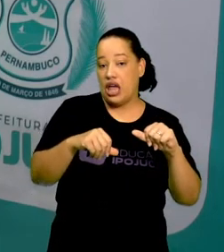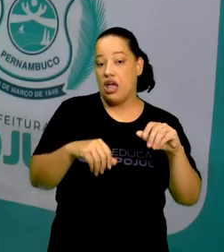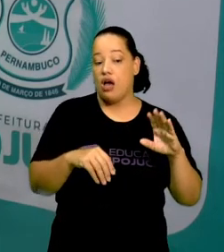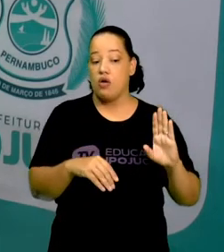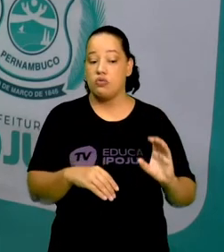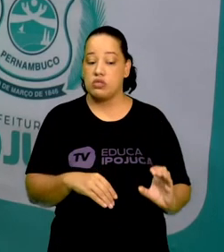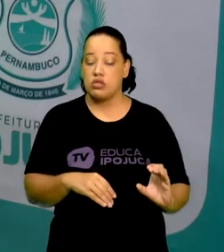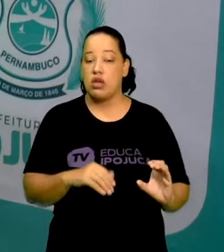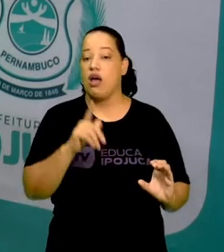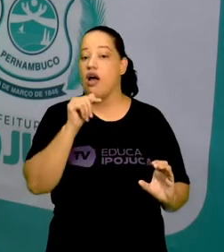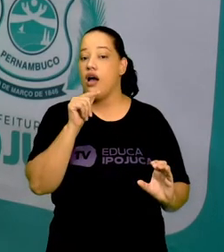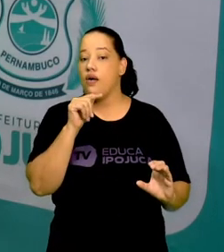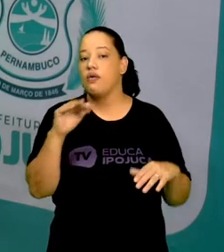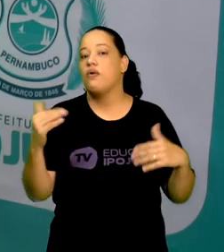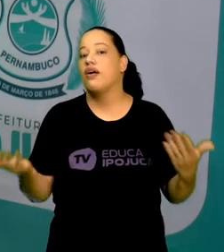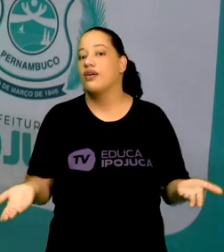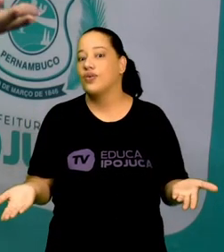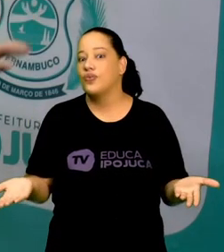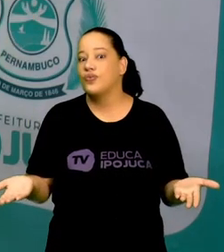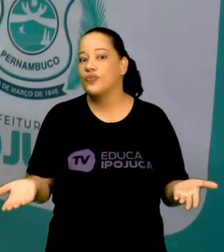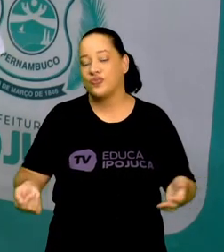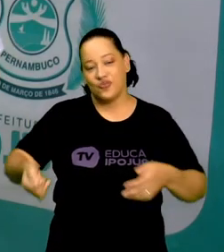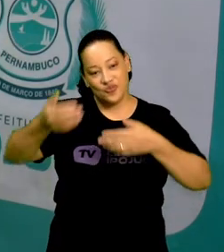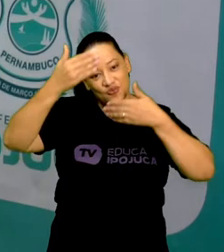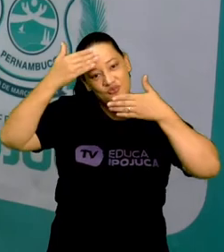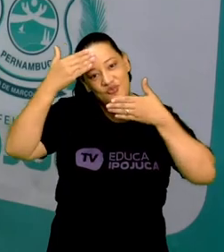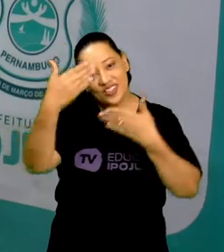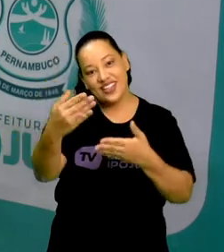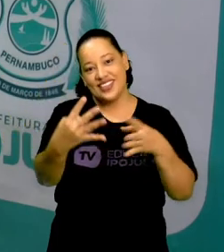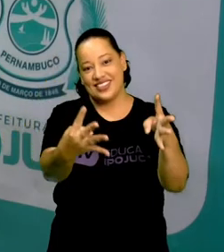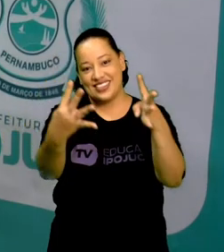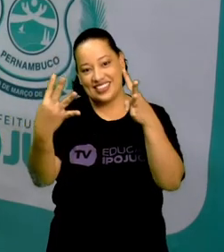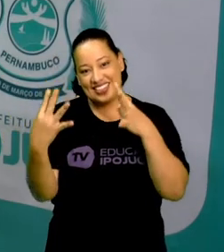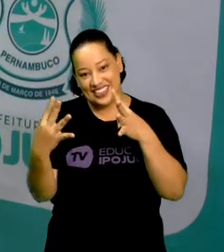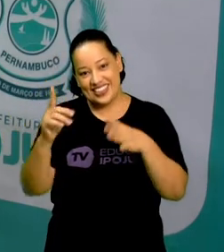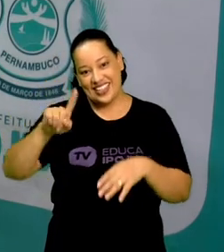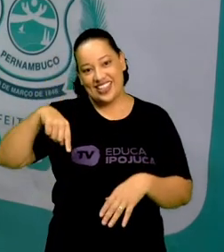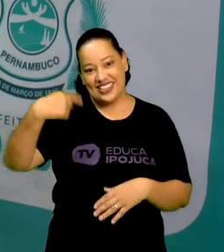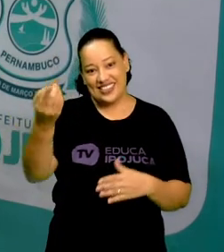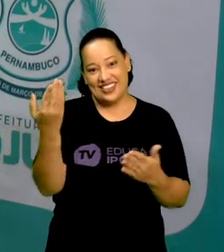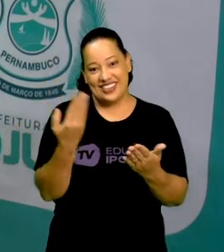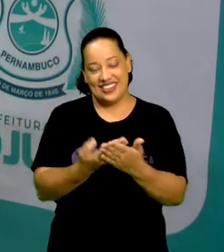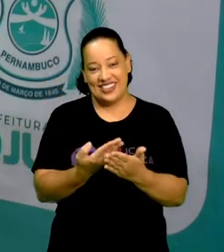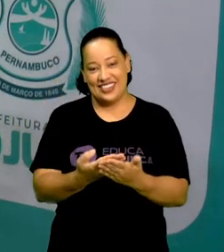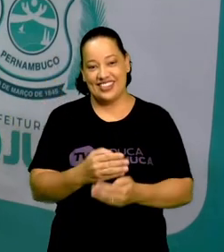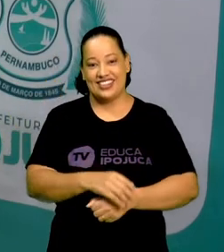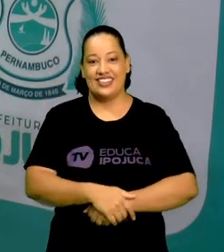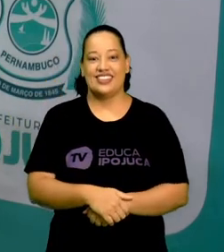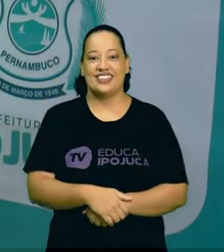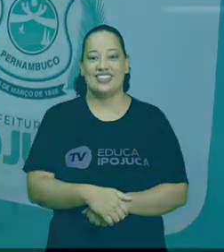água? Grata por sua atenção e até a próxima aula.